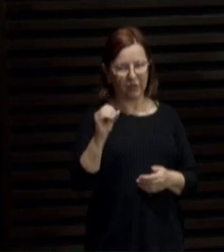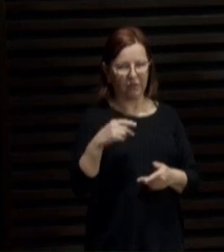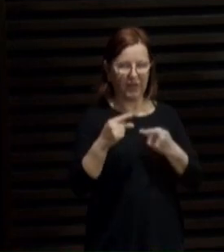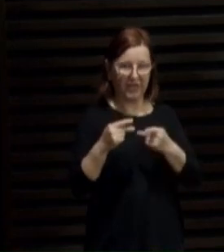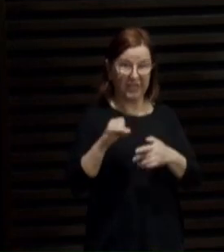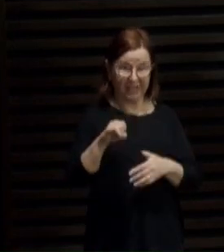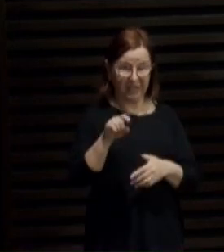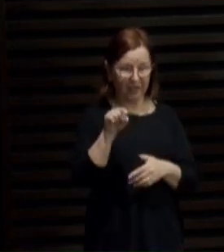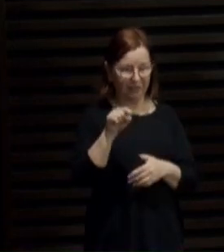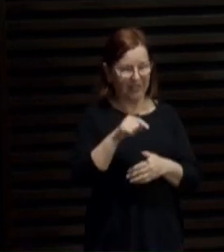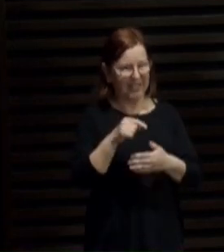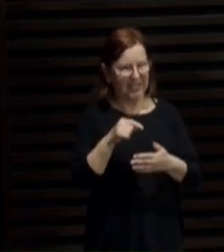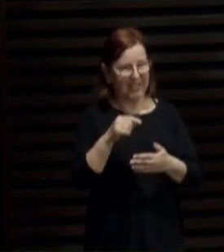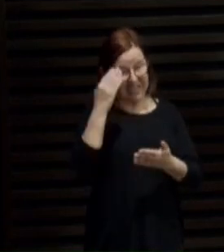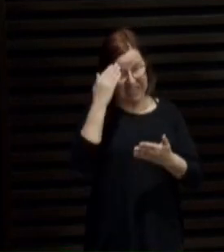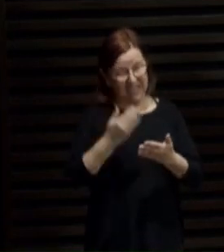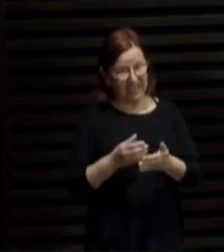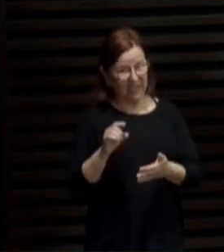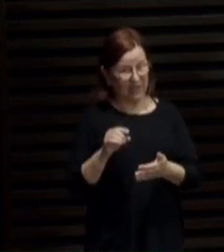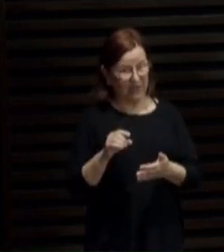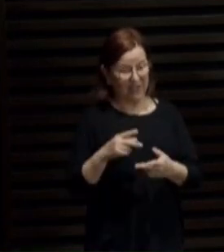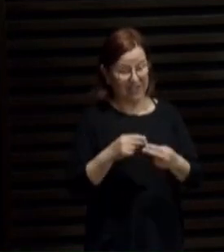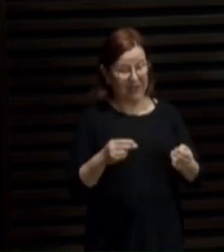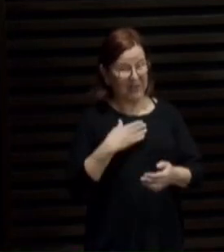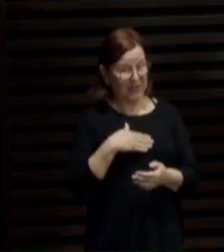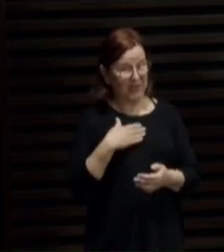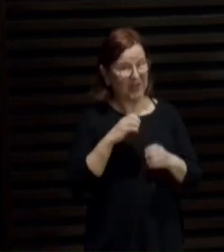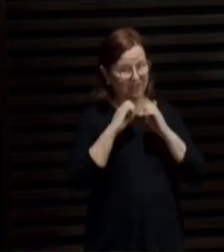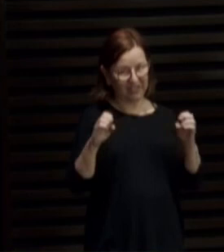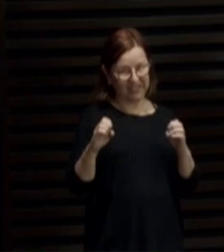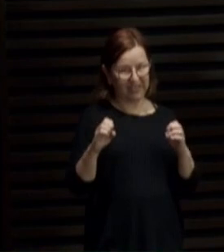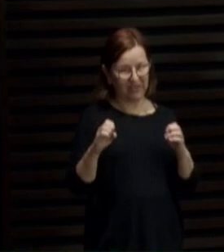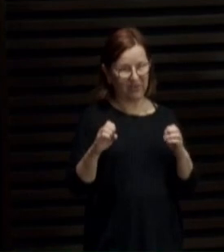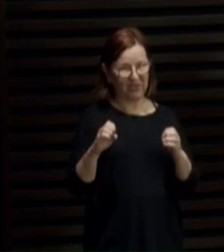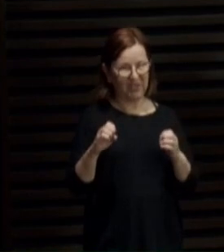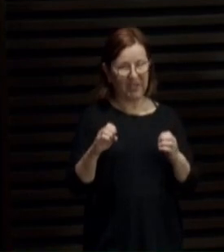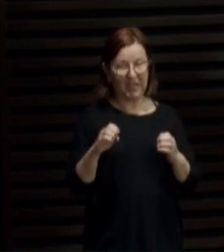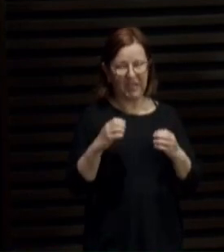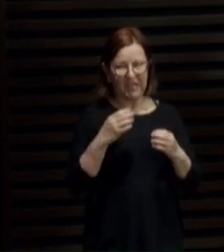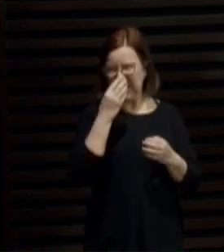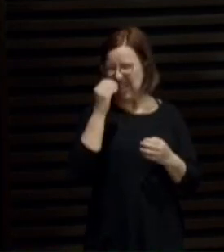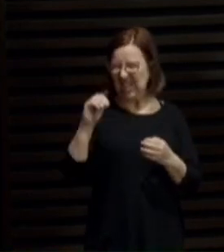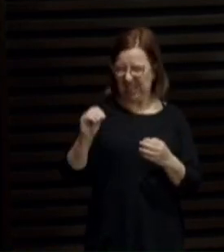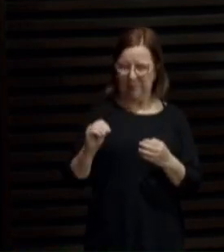e rejeita o que não gosta, não é no Evangelho que você crê, mas sim em si mesmo.